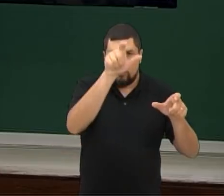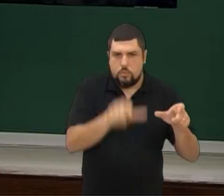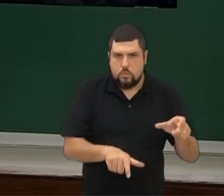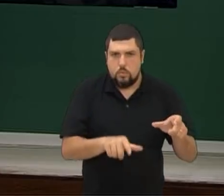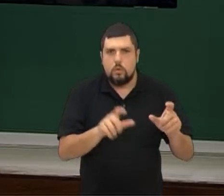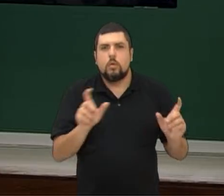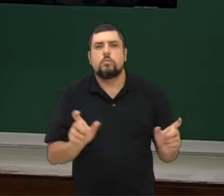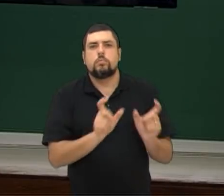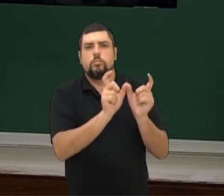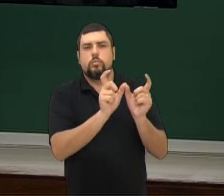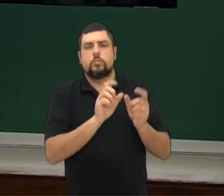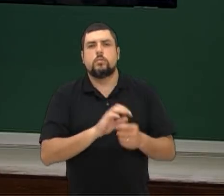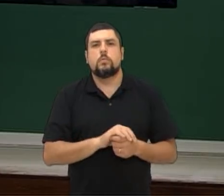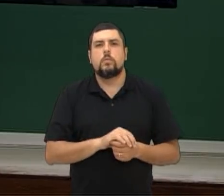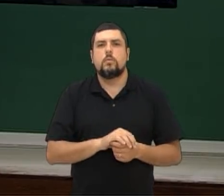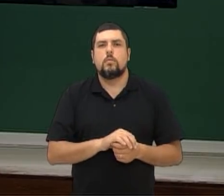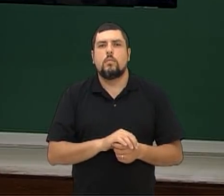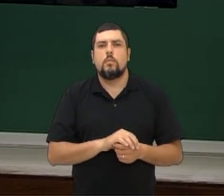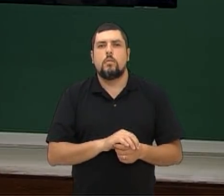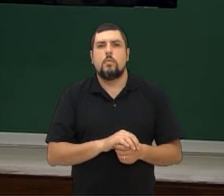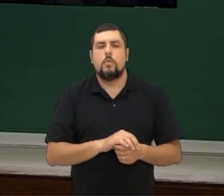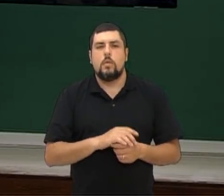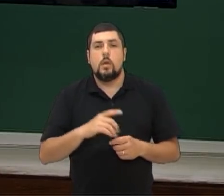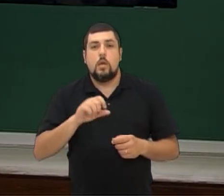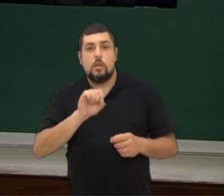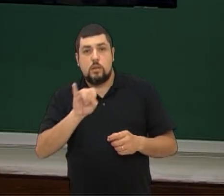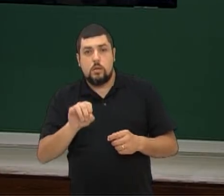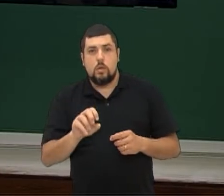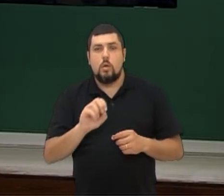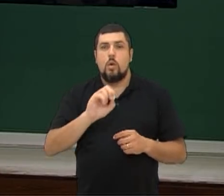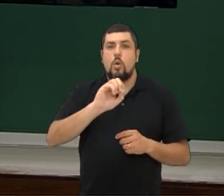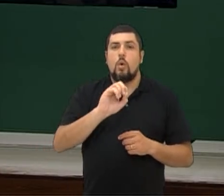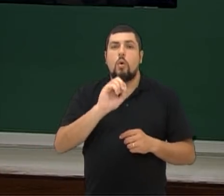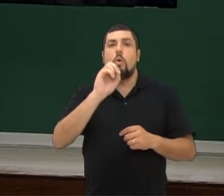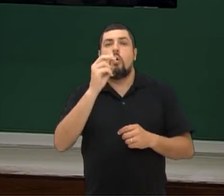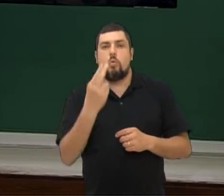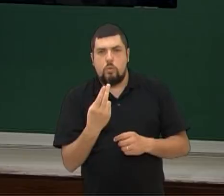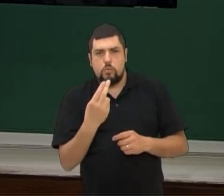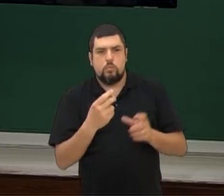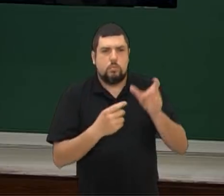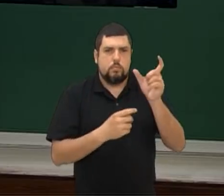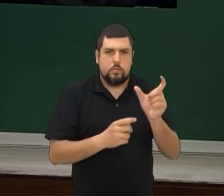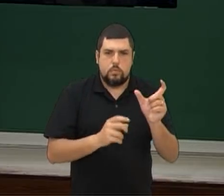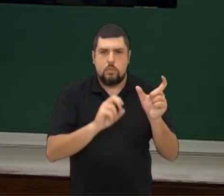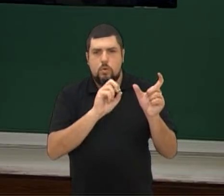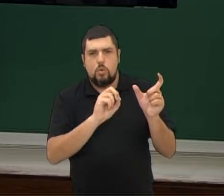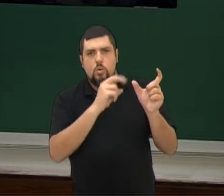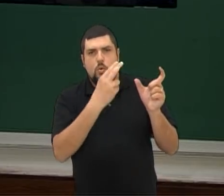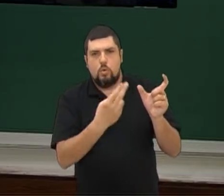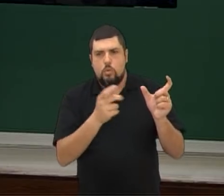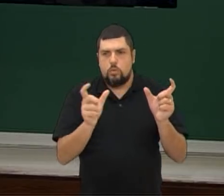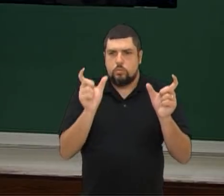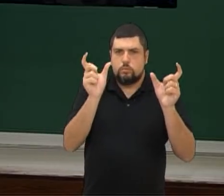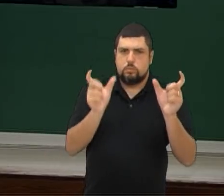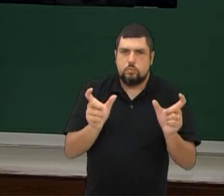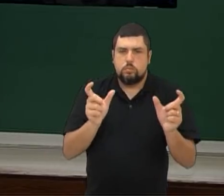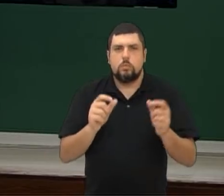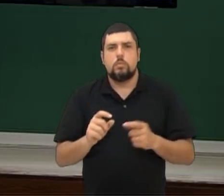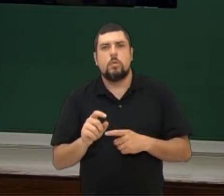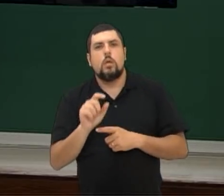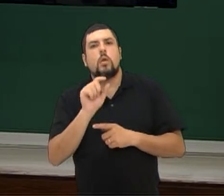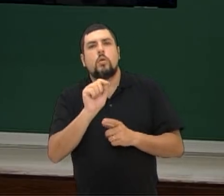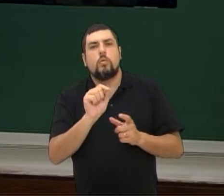composto. Quando eu utilizo o ou, e esse ou, ele quer dizer o quê? Ele não está excluindo